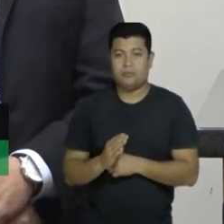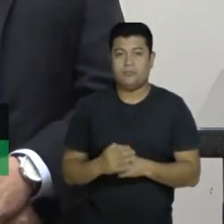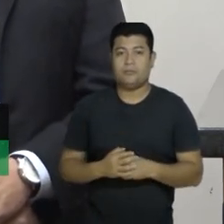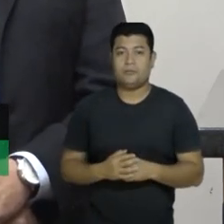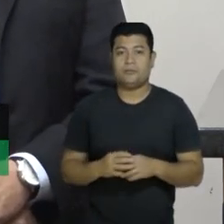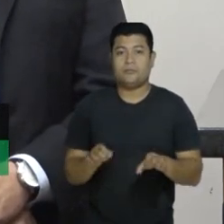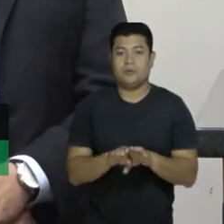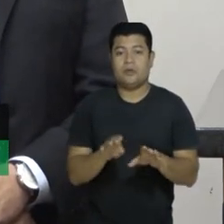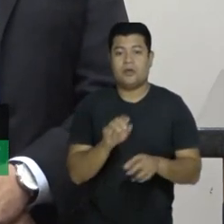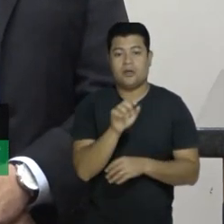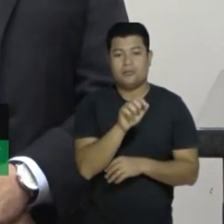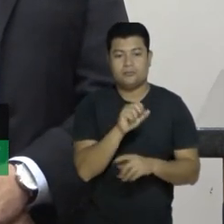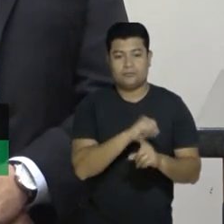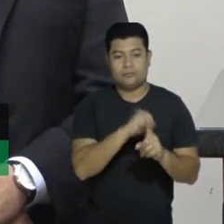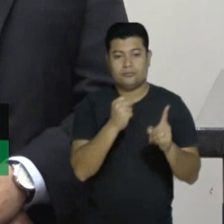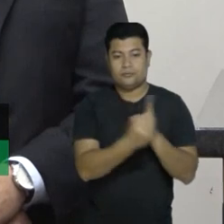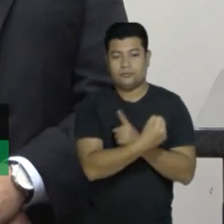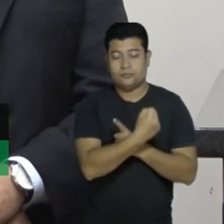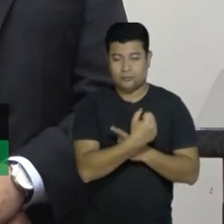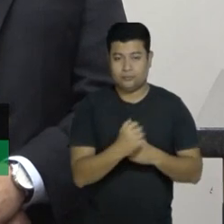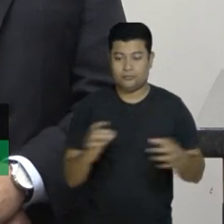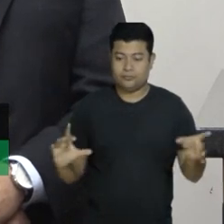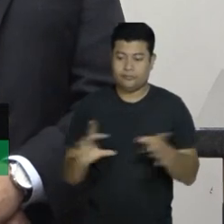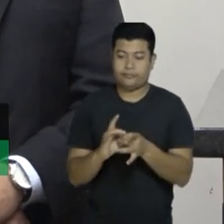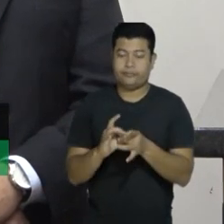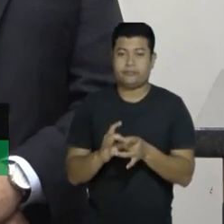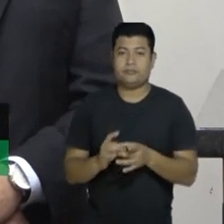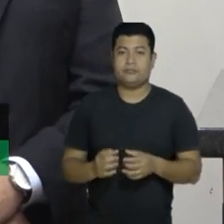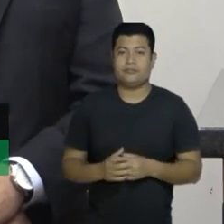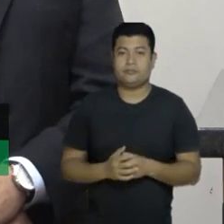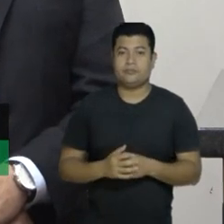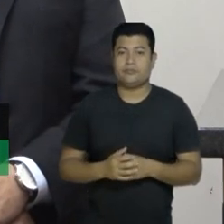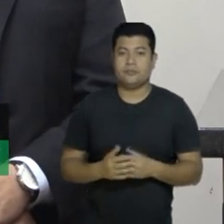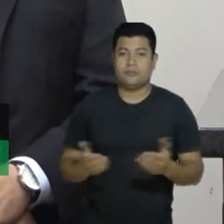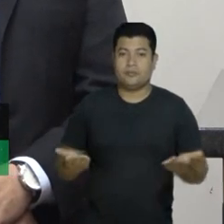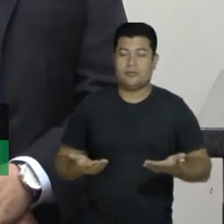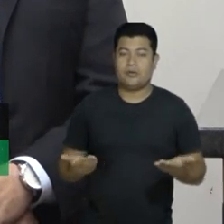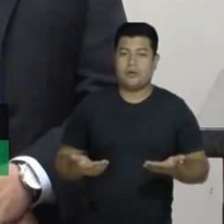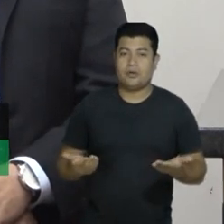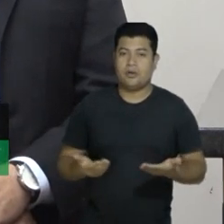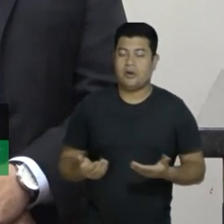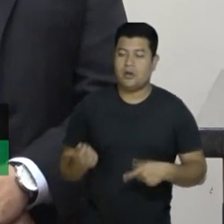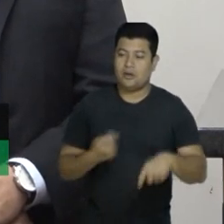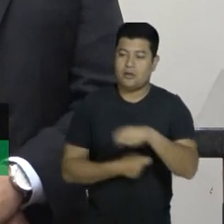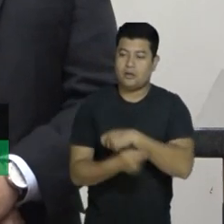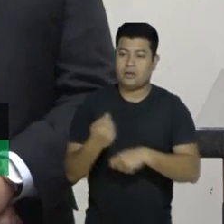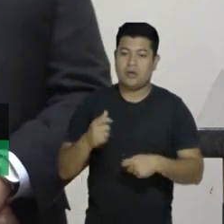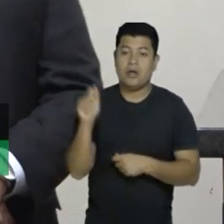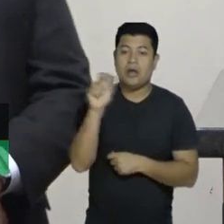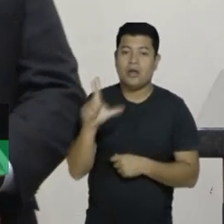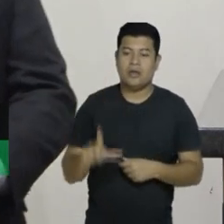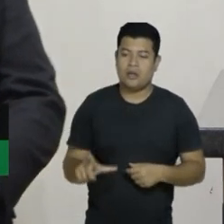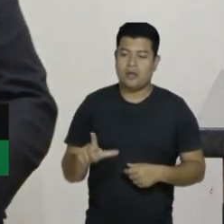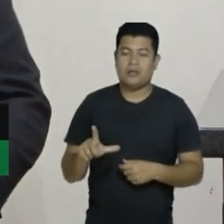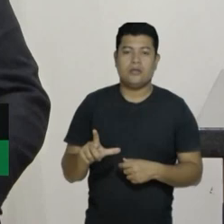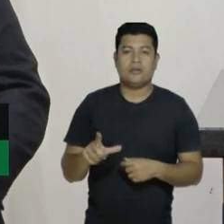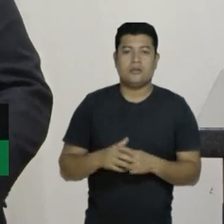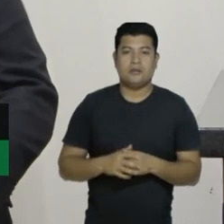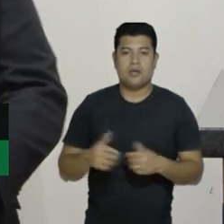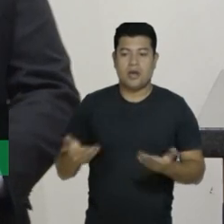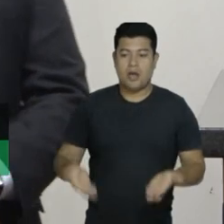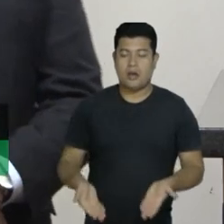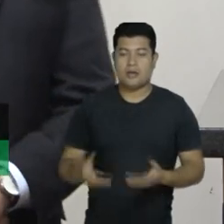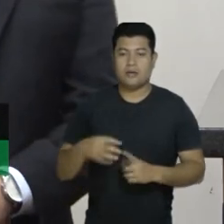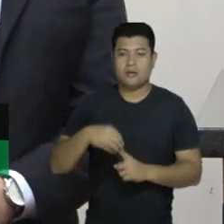vez que ele substancialmente trata de economia azul, um setor em que Santa Catarina se destaca em diversas